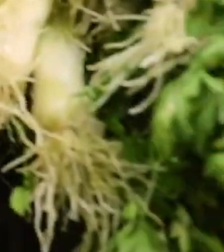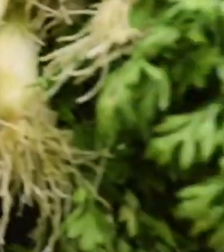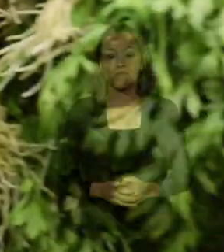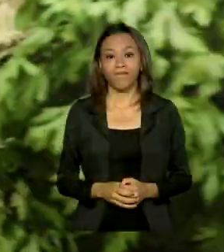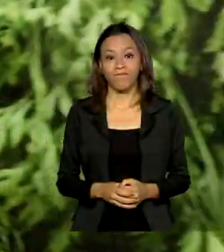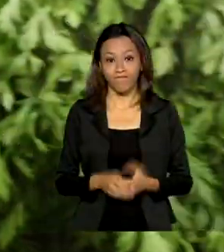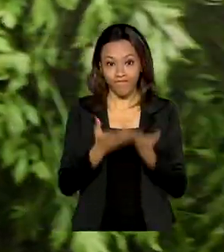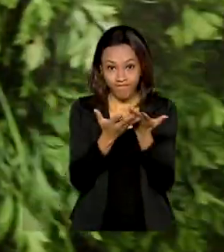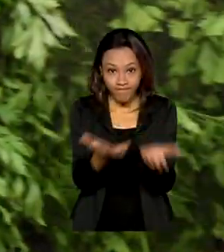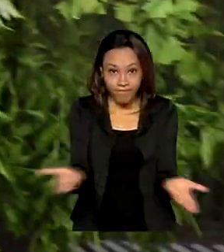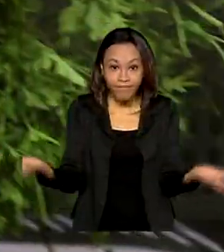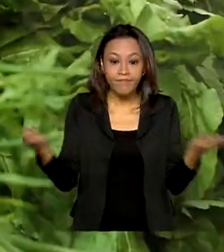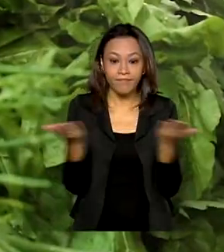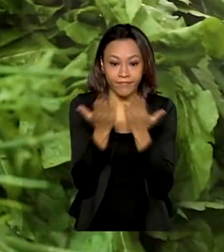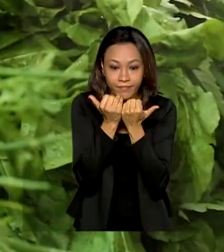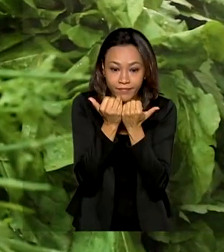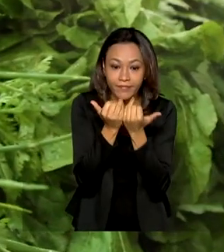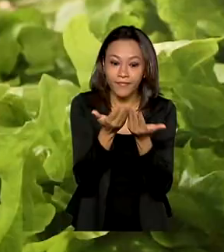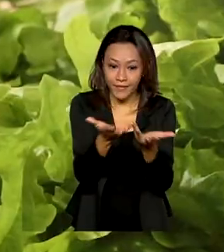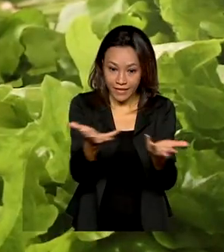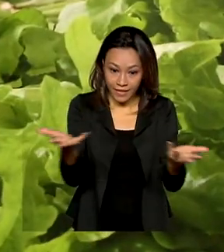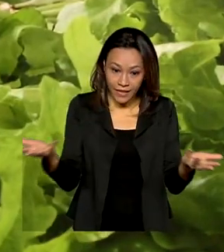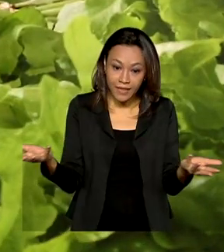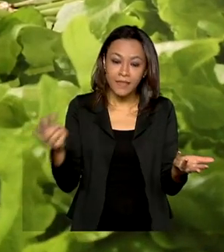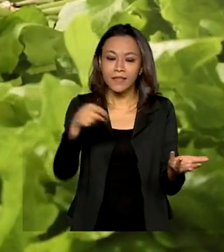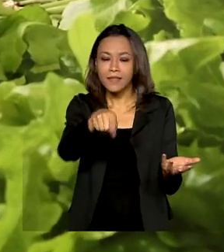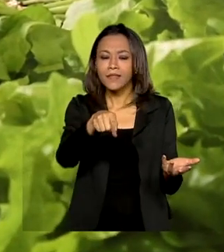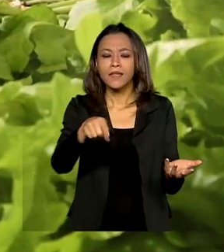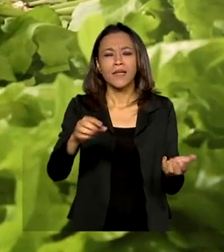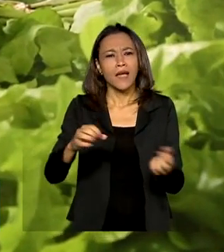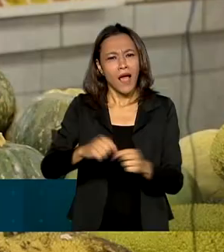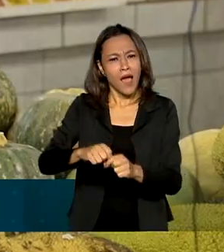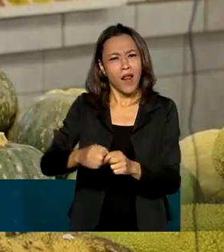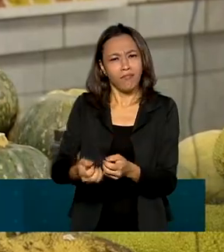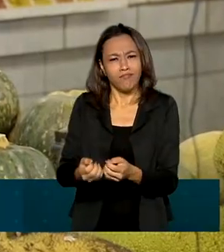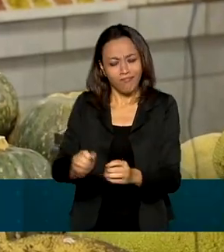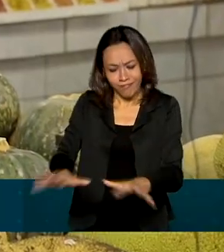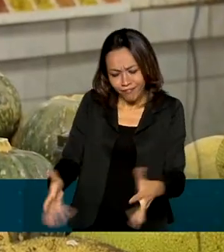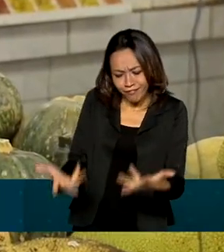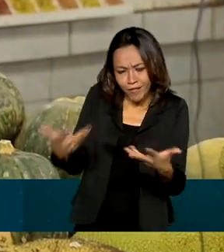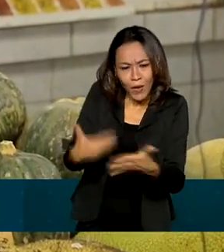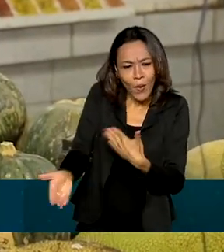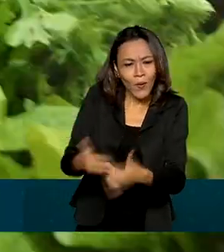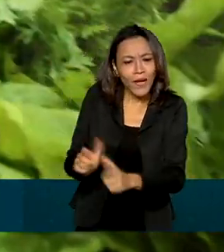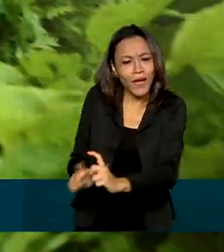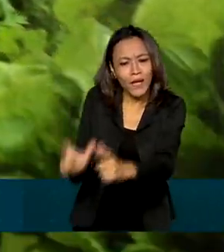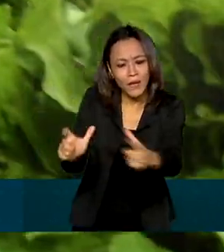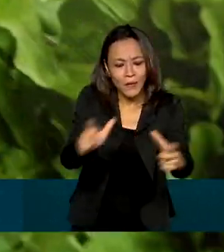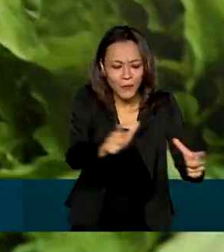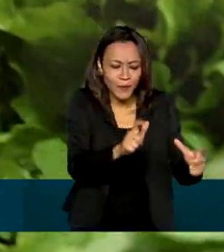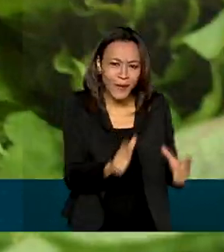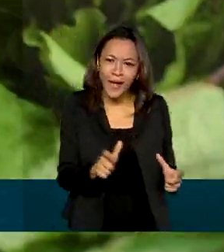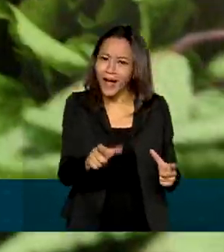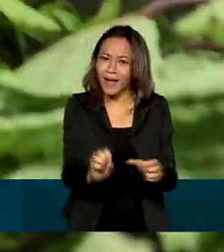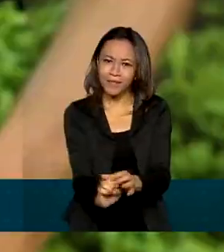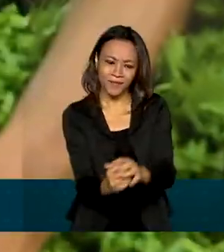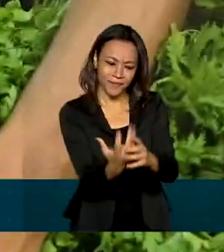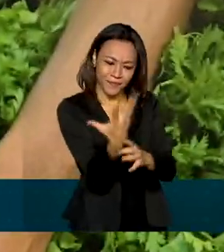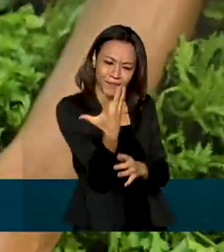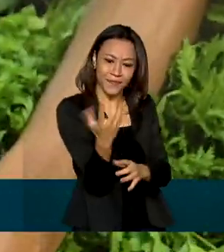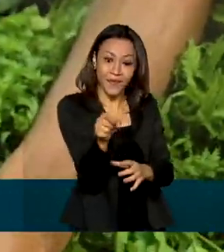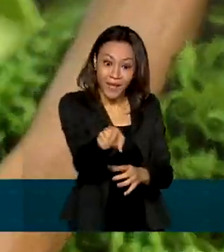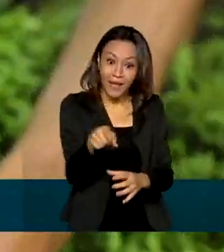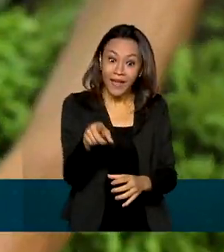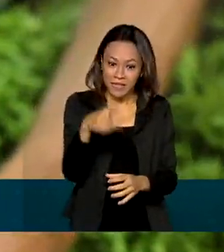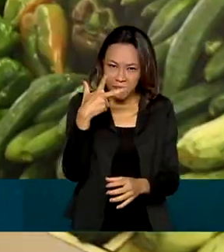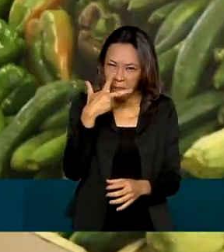As plantas alimentícias não convencionais, punks, crescem espontaneamente em qualquer lugar. Muita gente confunde até com